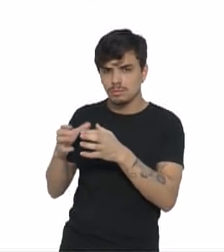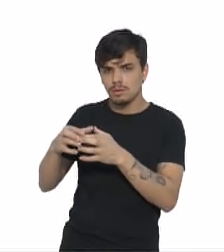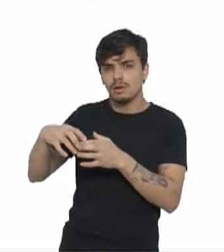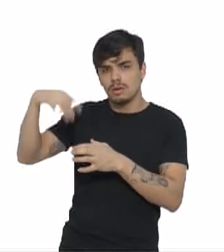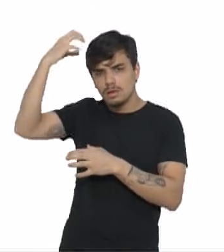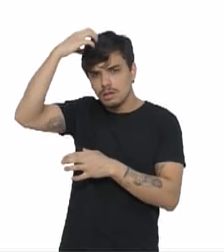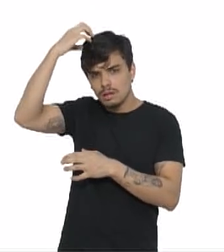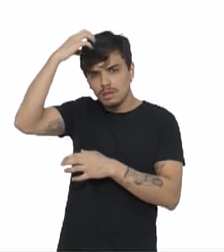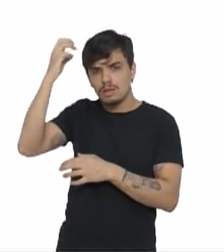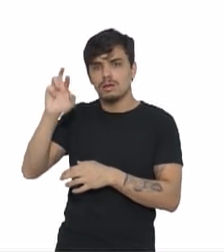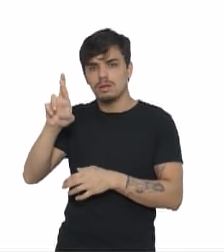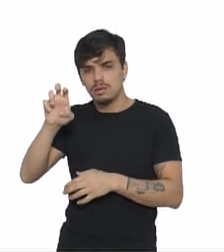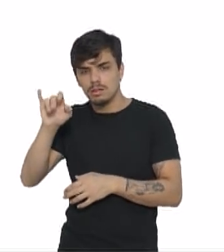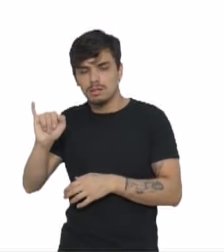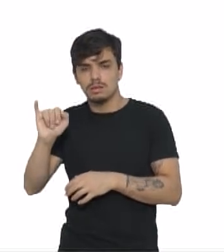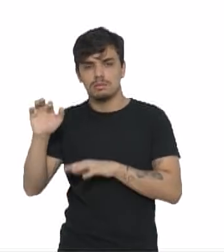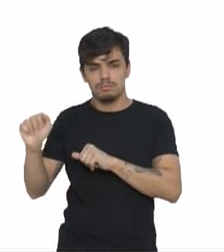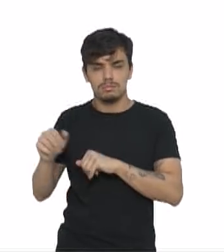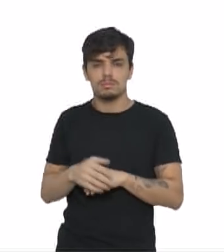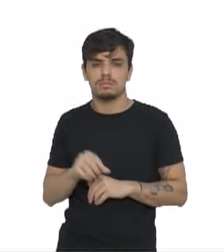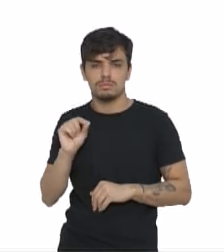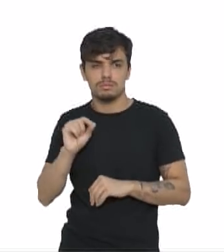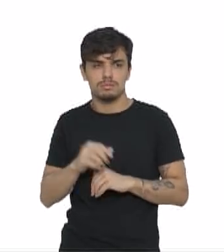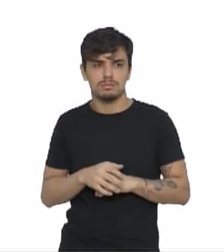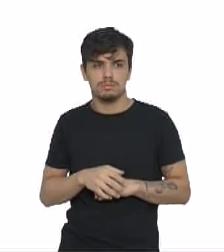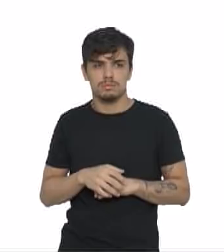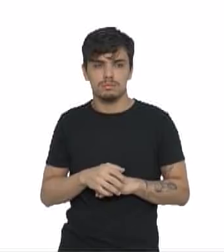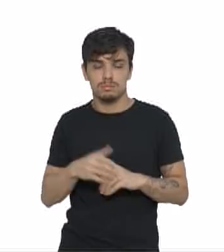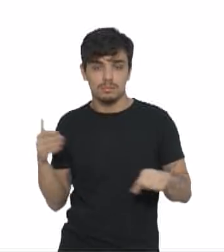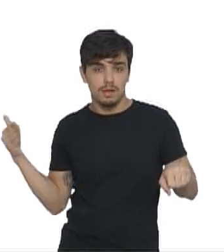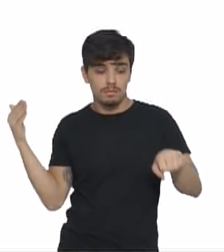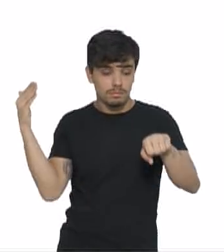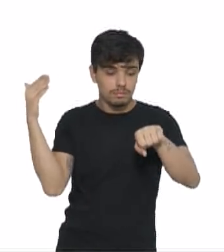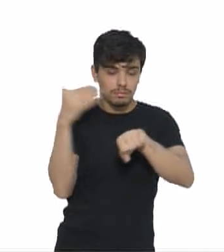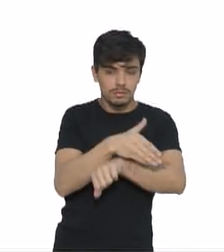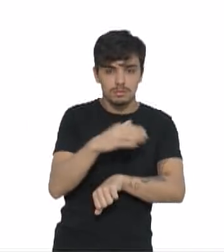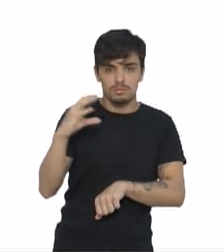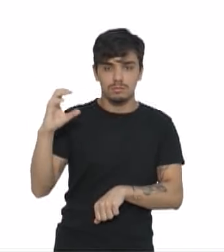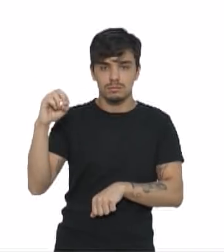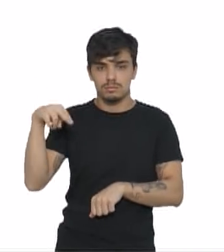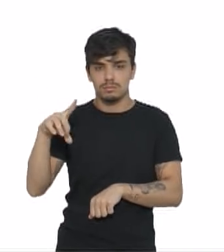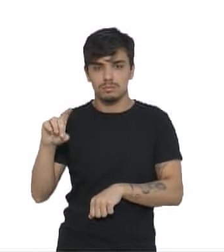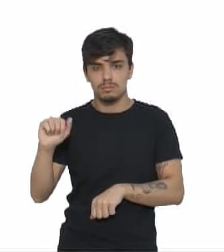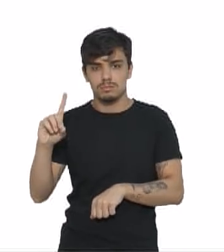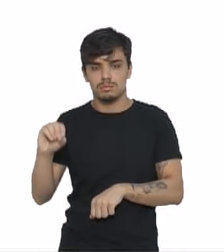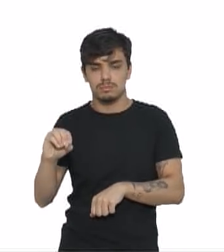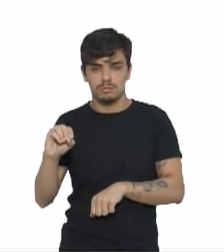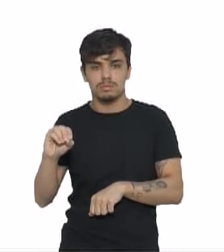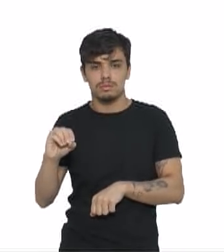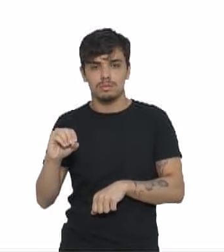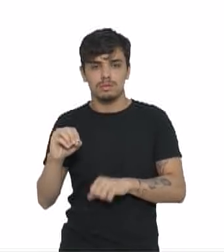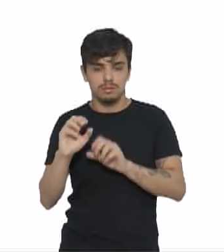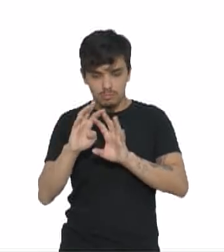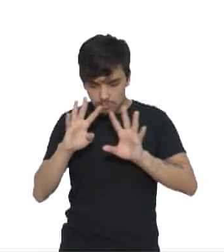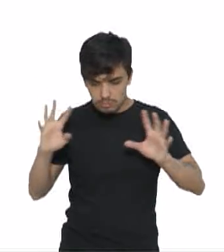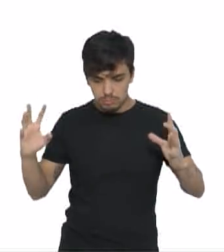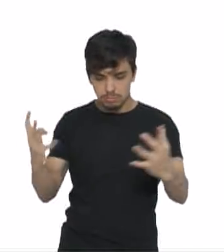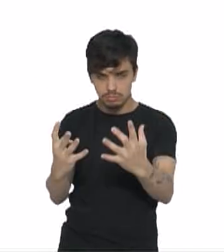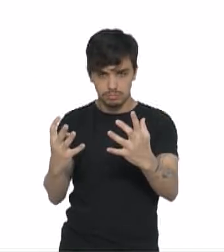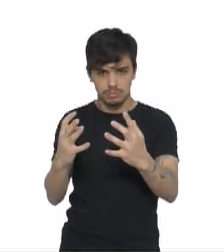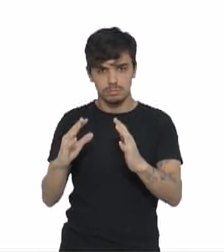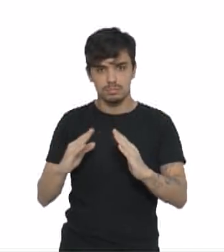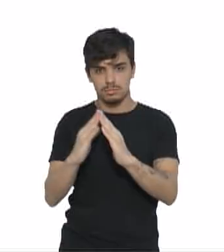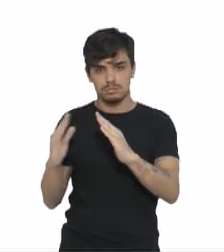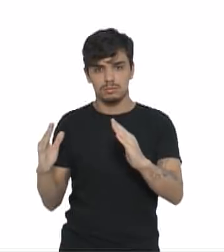Afonso VII, de Leão e Castela, invadiram o condado e cercaram o castelo de Mamed, onde se